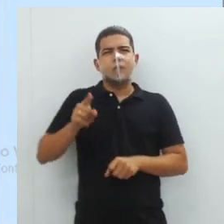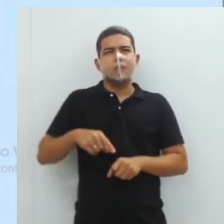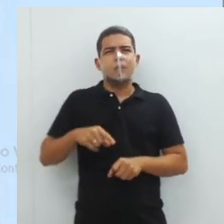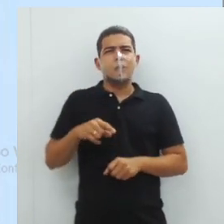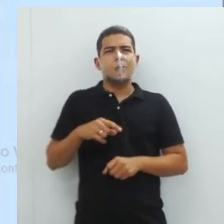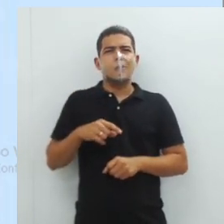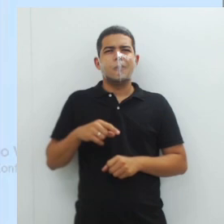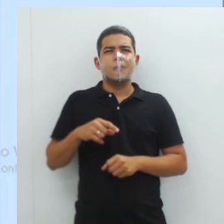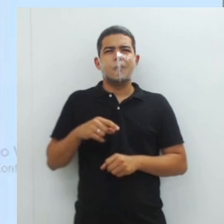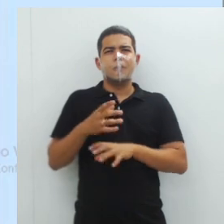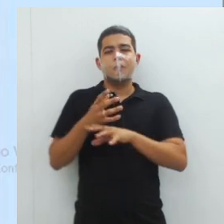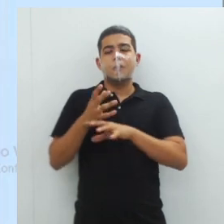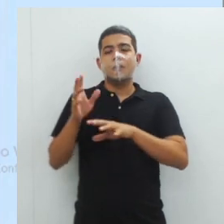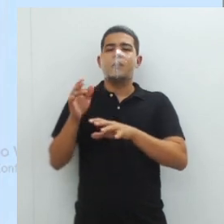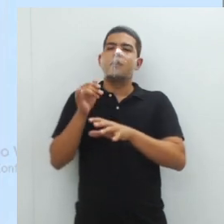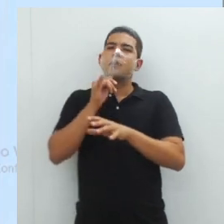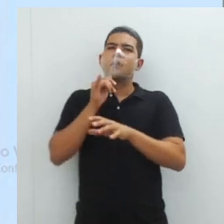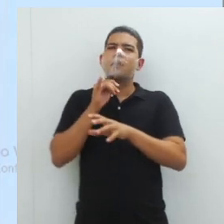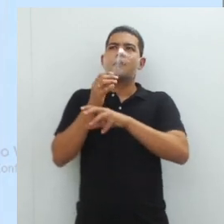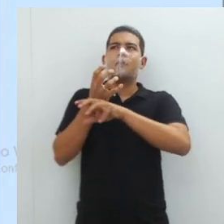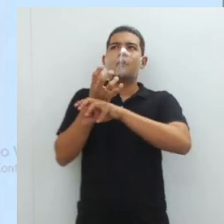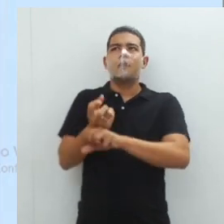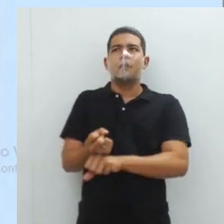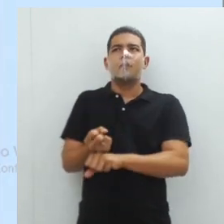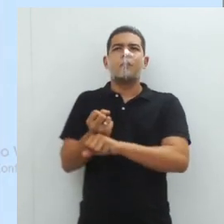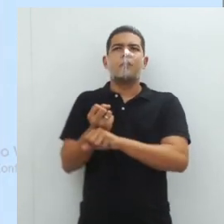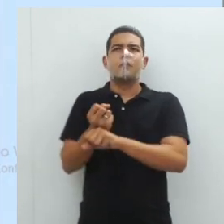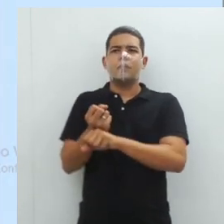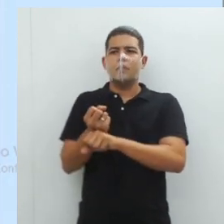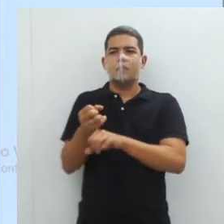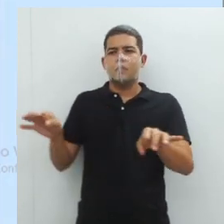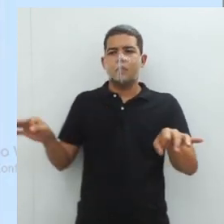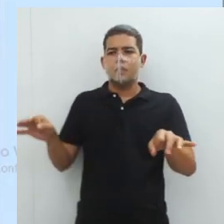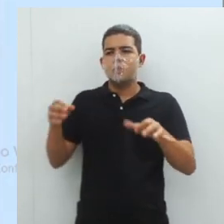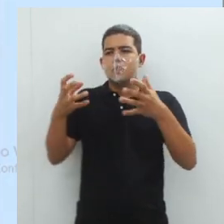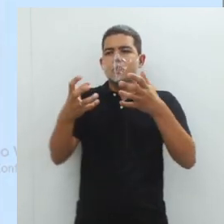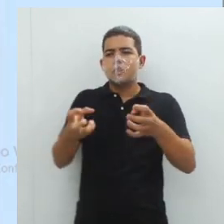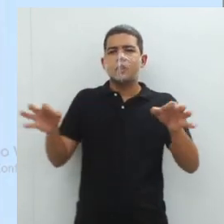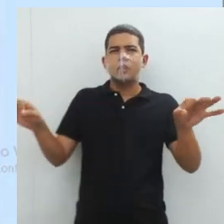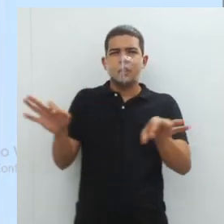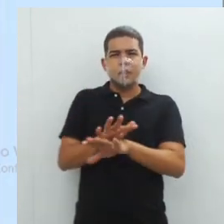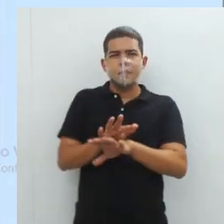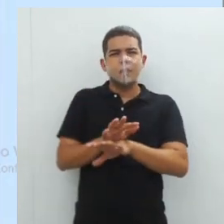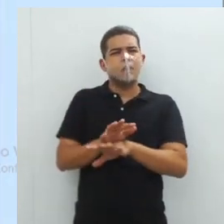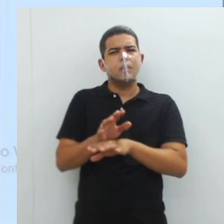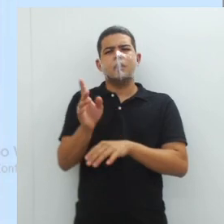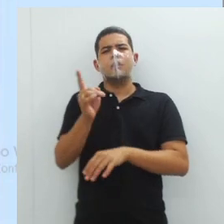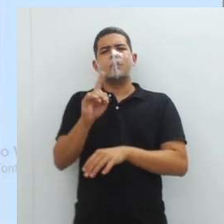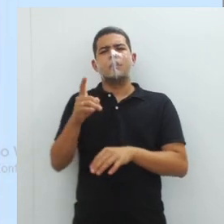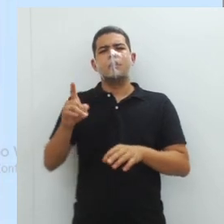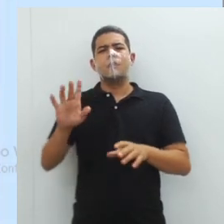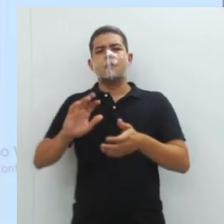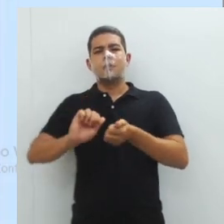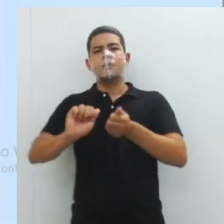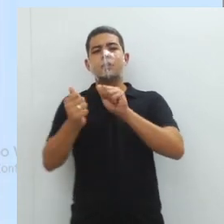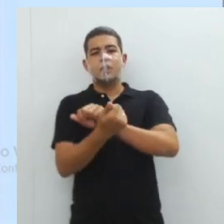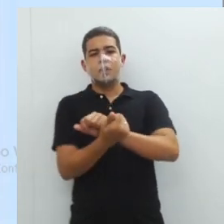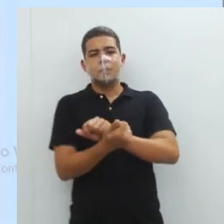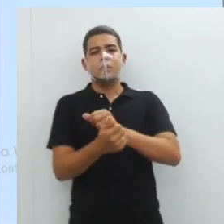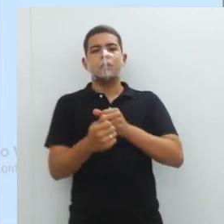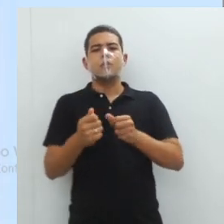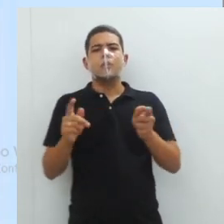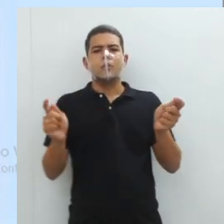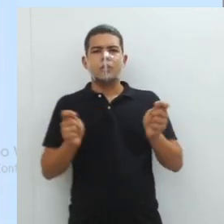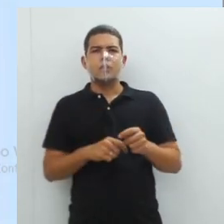recomendação. Caatinga não tem como a gente acabar com a seca, mas se adaptar a conviver com ela, desenvolver